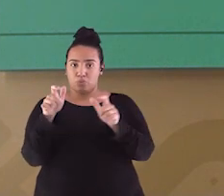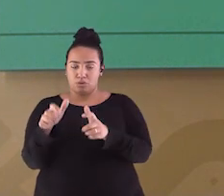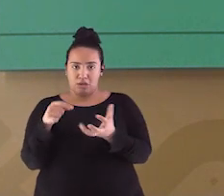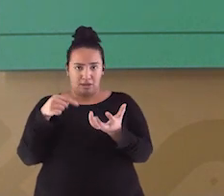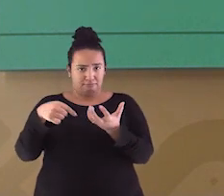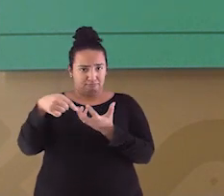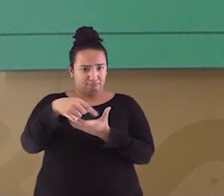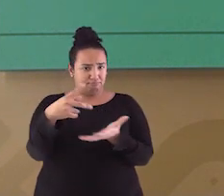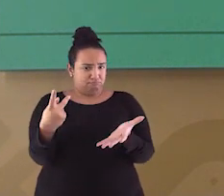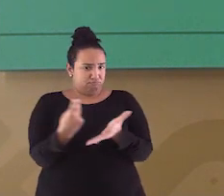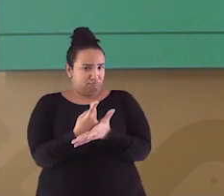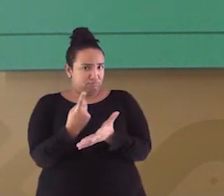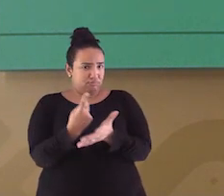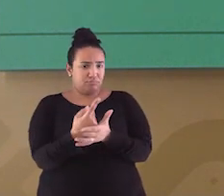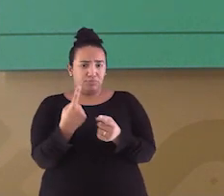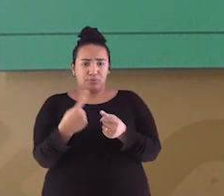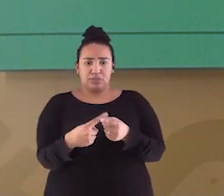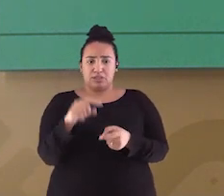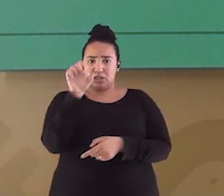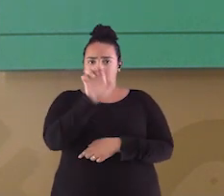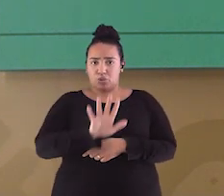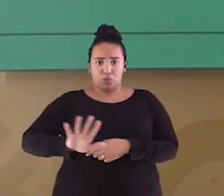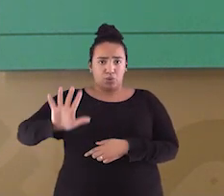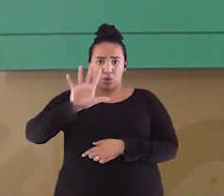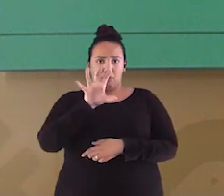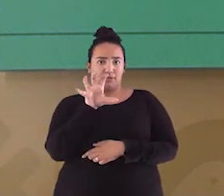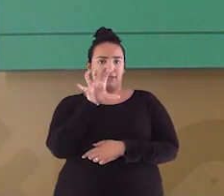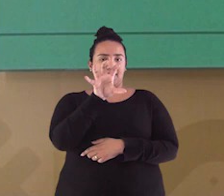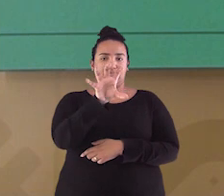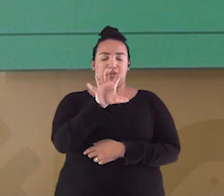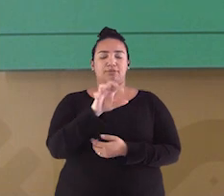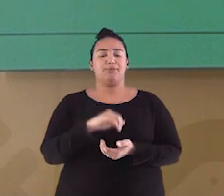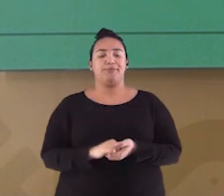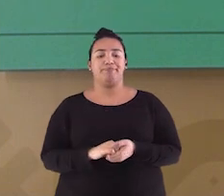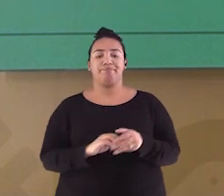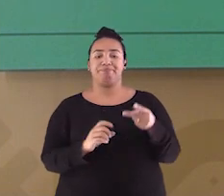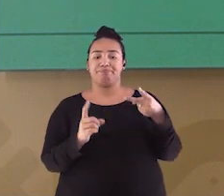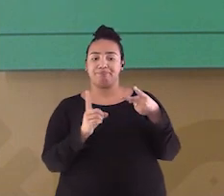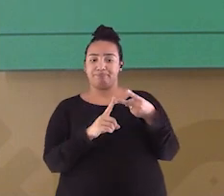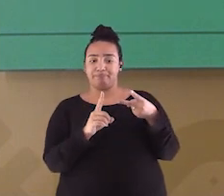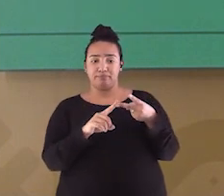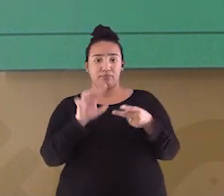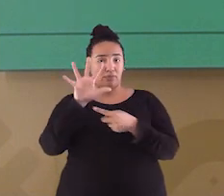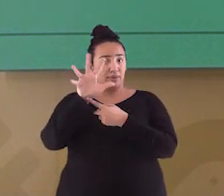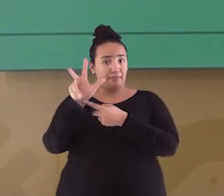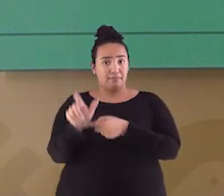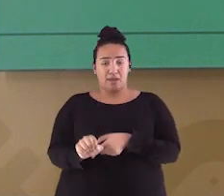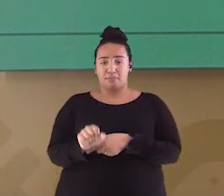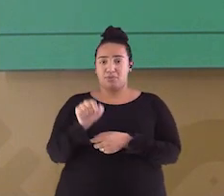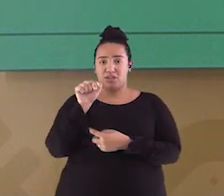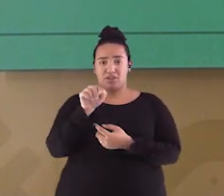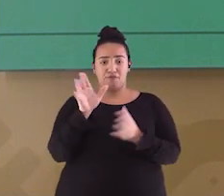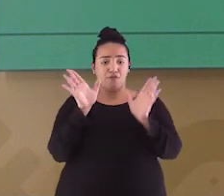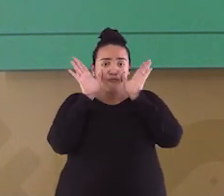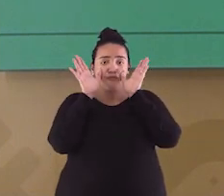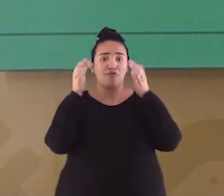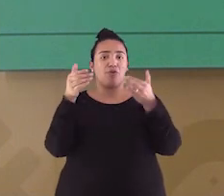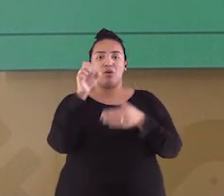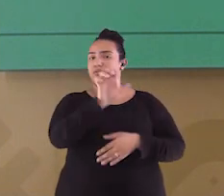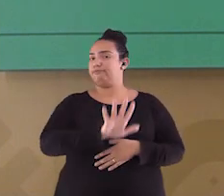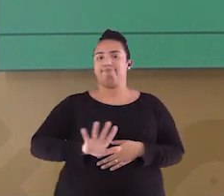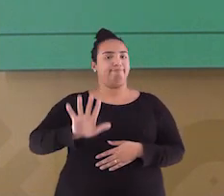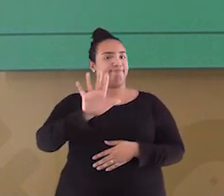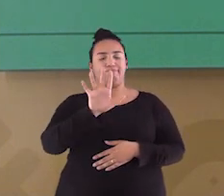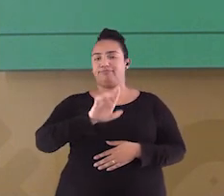está errada, pois a Europa é o centro do globo? Letra B. O mapa não é eurocêntrico, pois a Europa